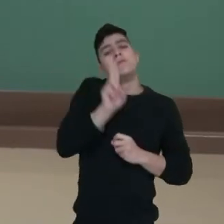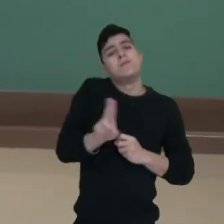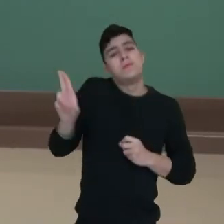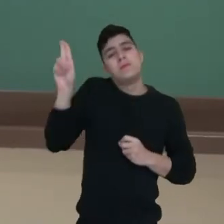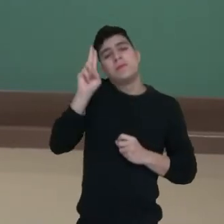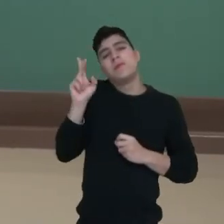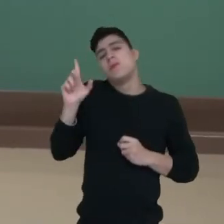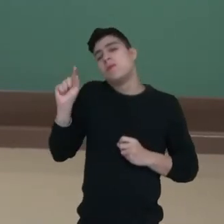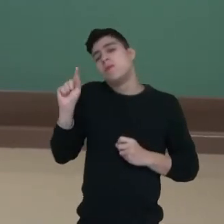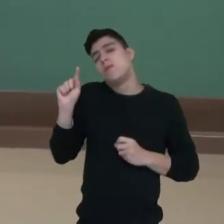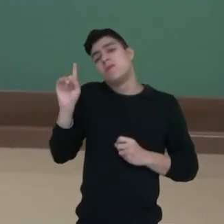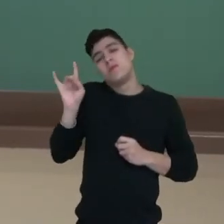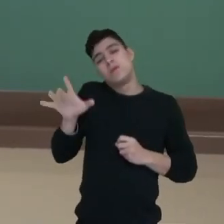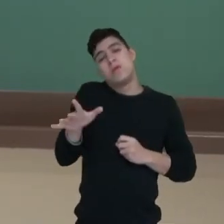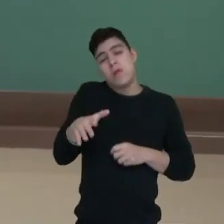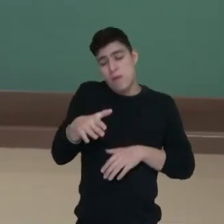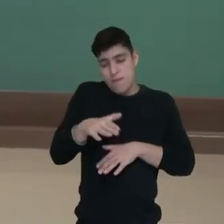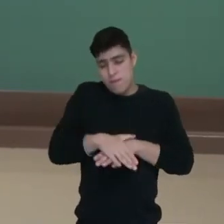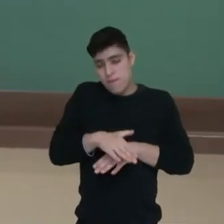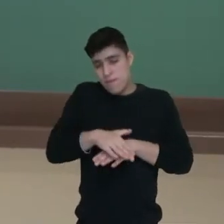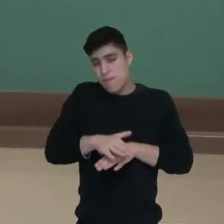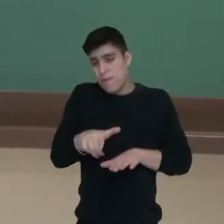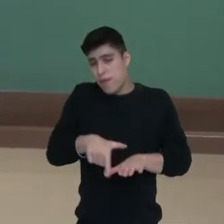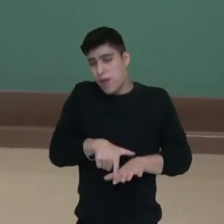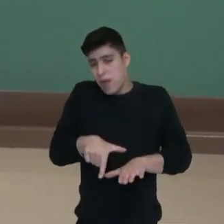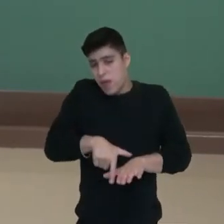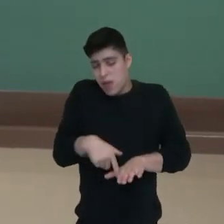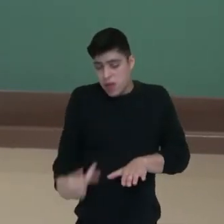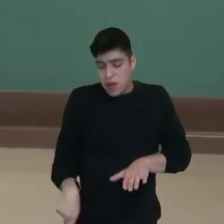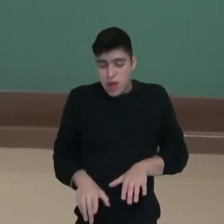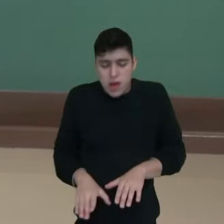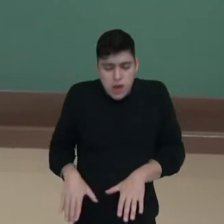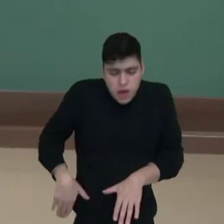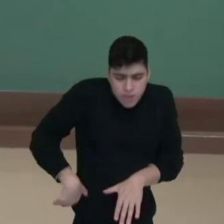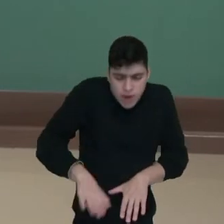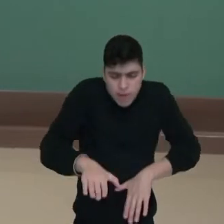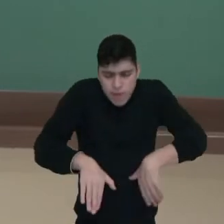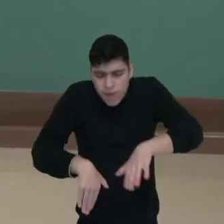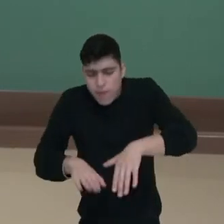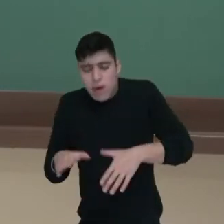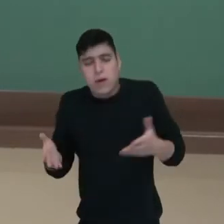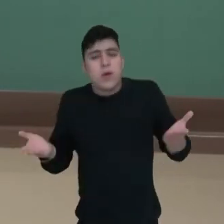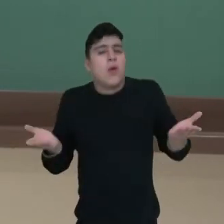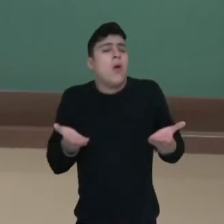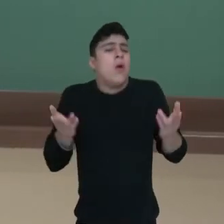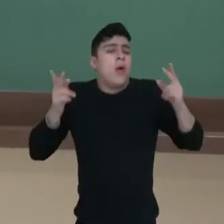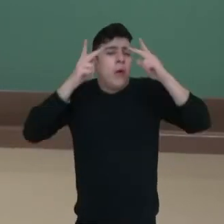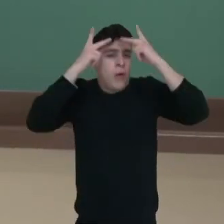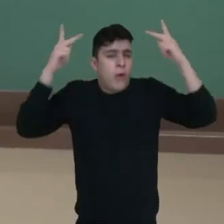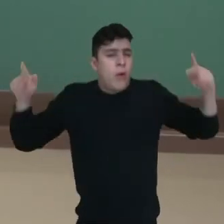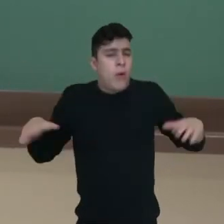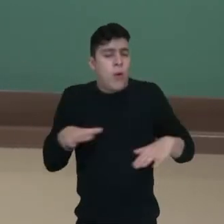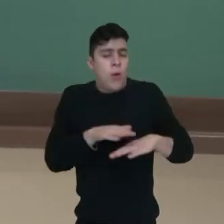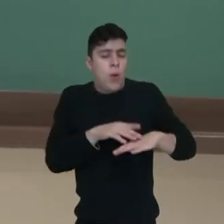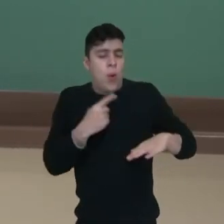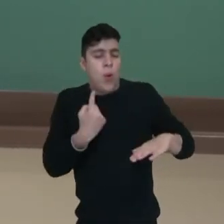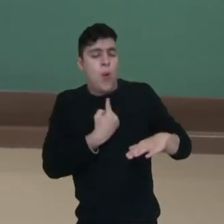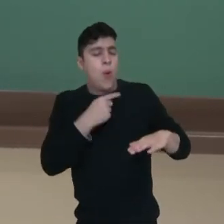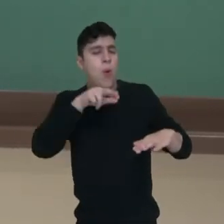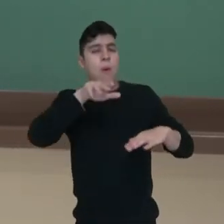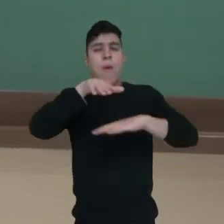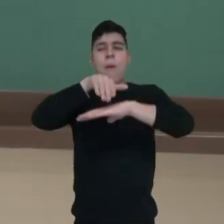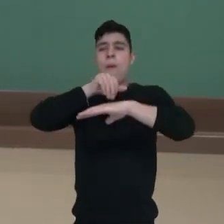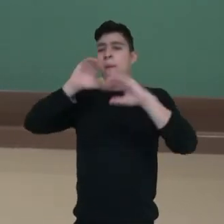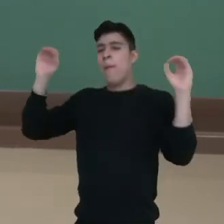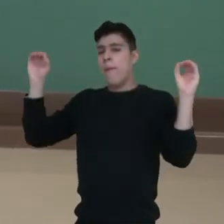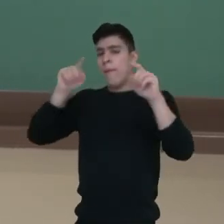utilizando apenas os pés. Vejam bem que aqui vocês vão fazer sozinhos, não temos nenhum chamador. Então